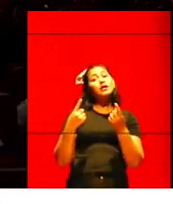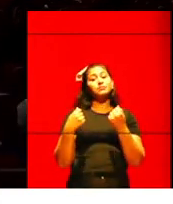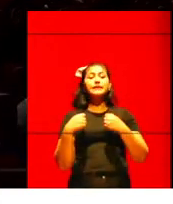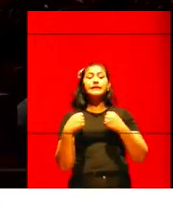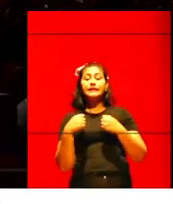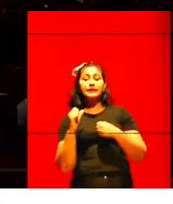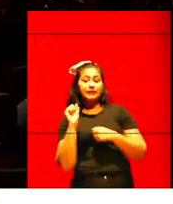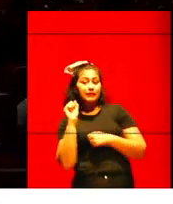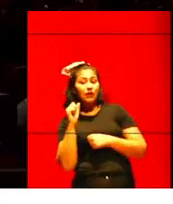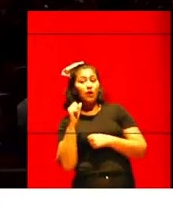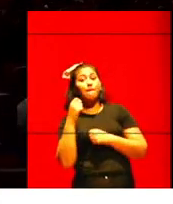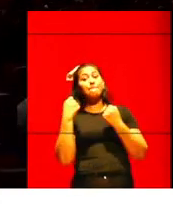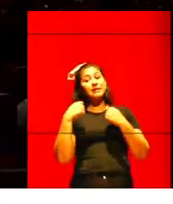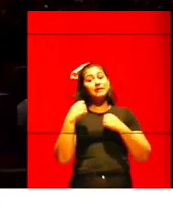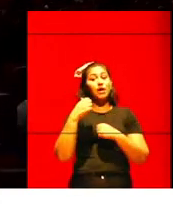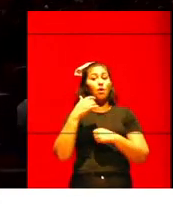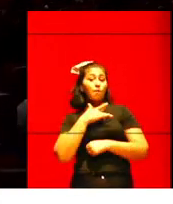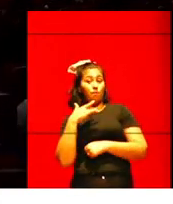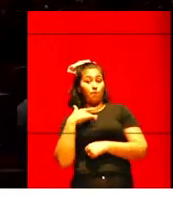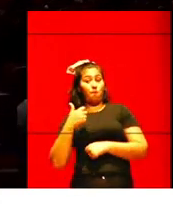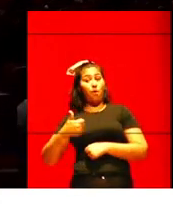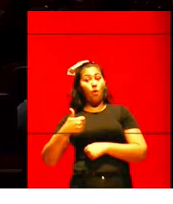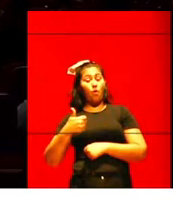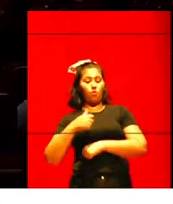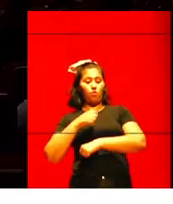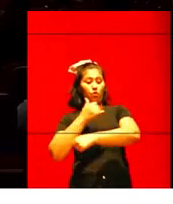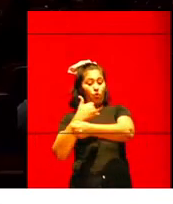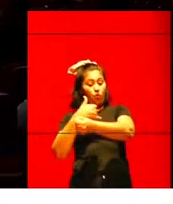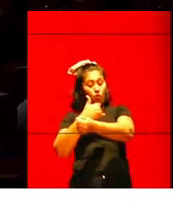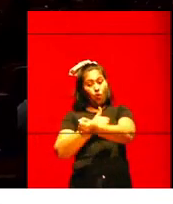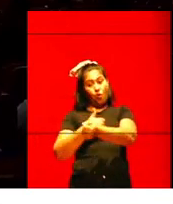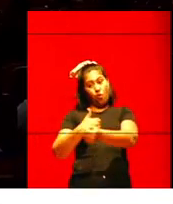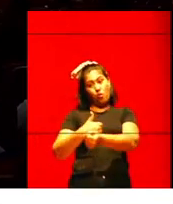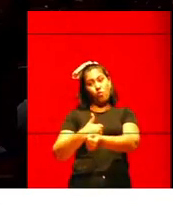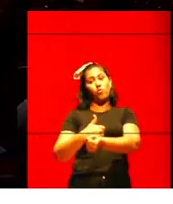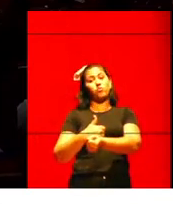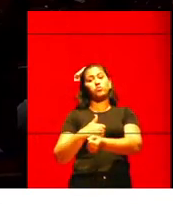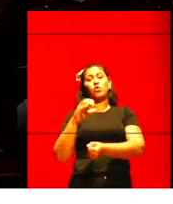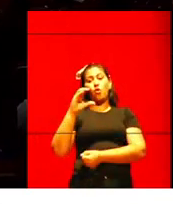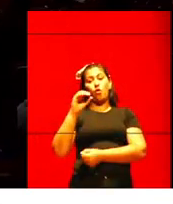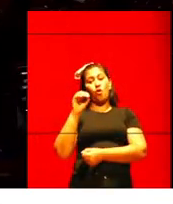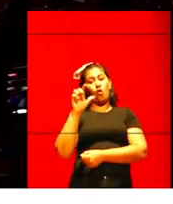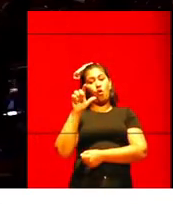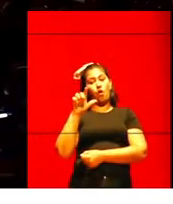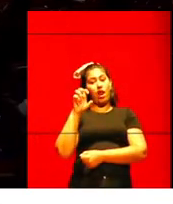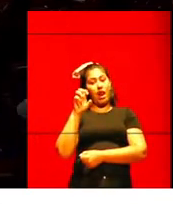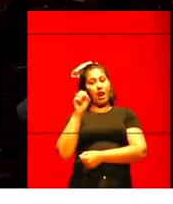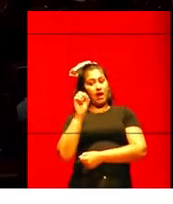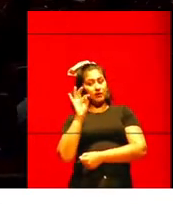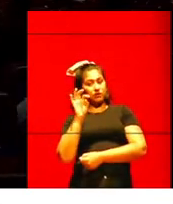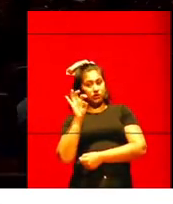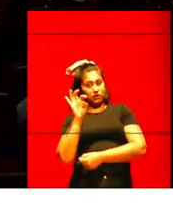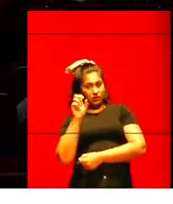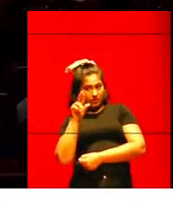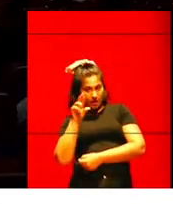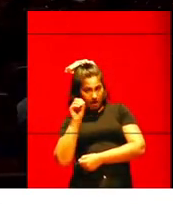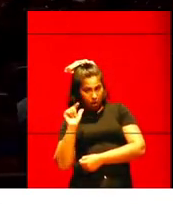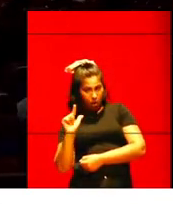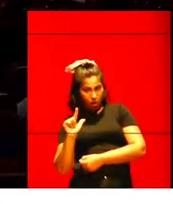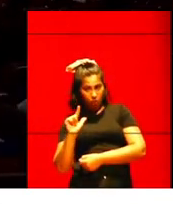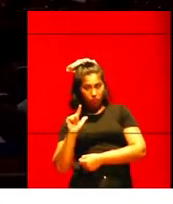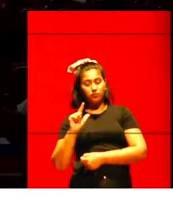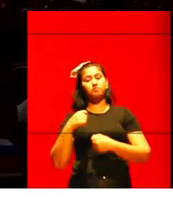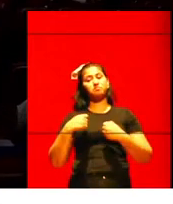colesterol para construir, junto com os fosfolipídios, as nossas membranas plasmáticas. A membrana plasmática das